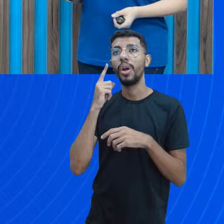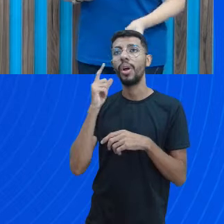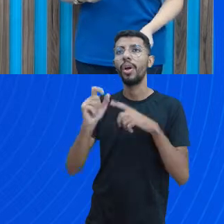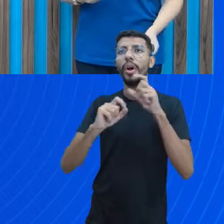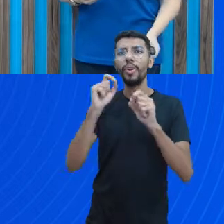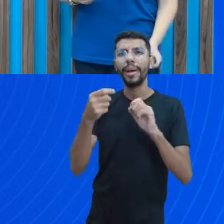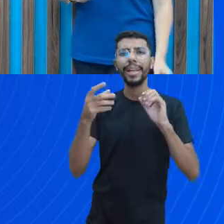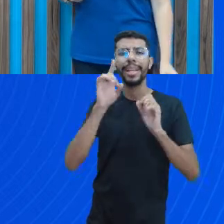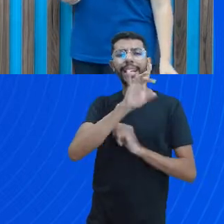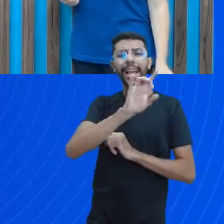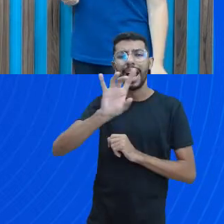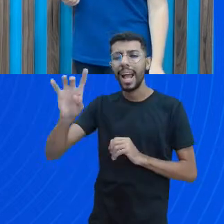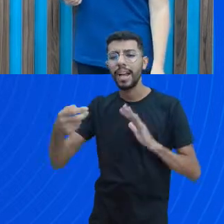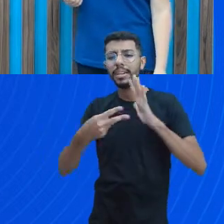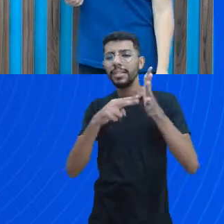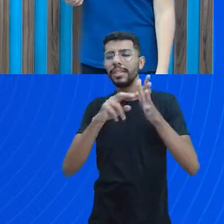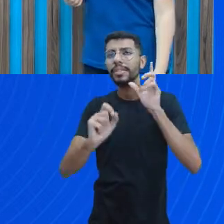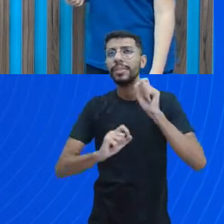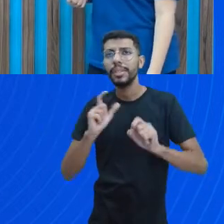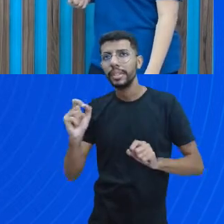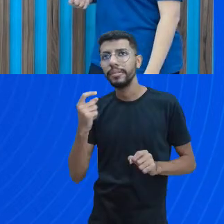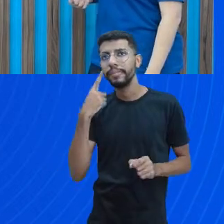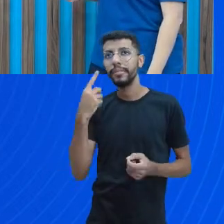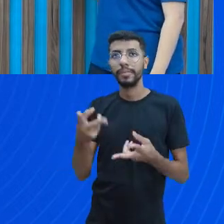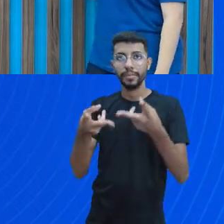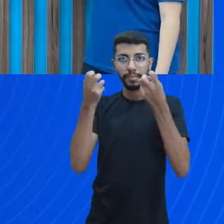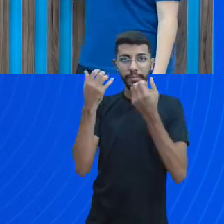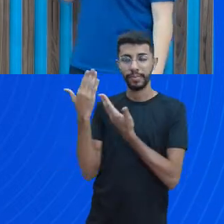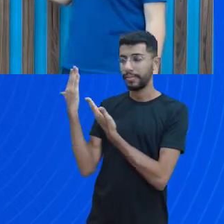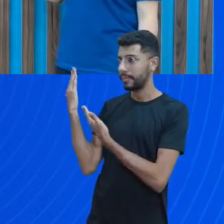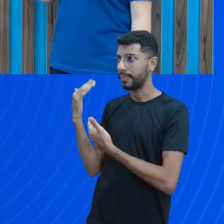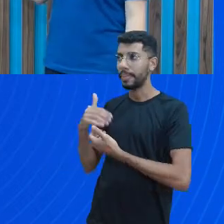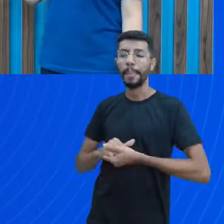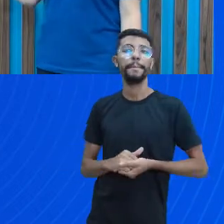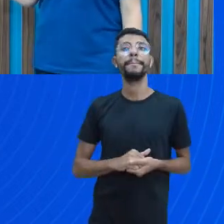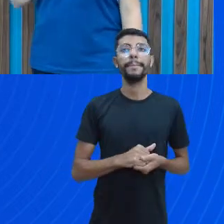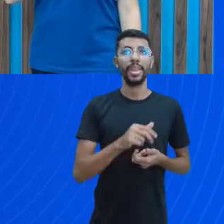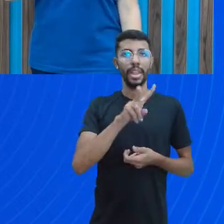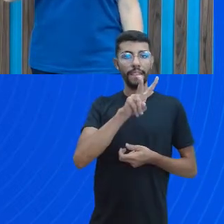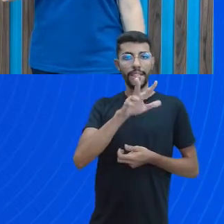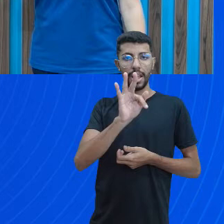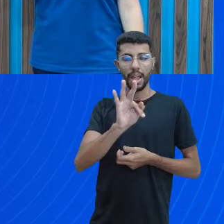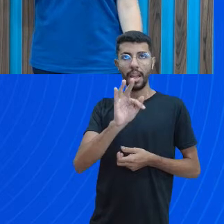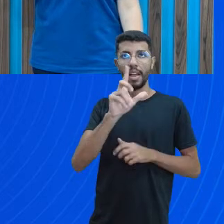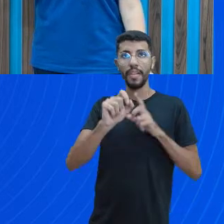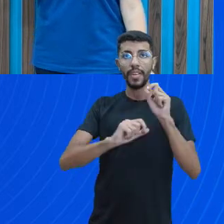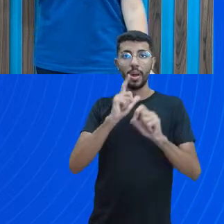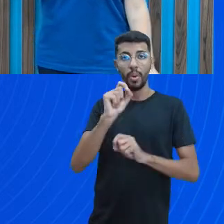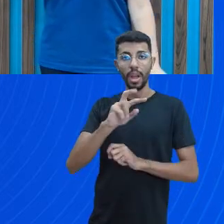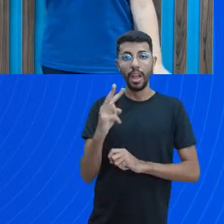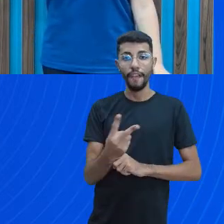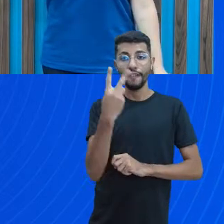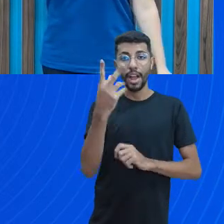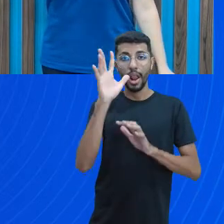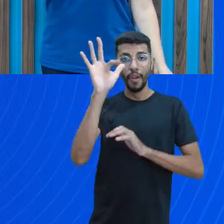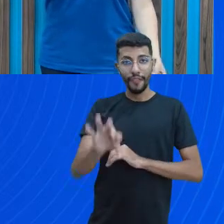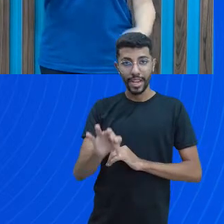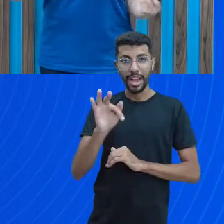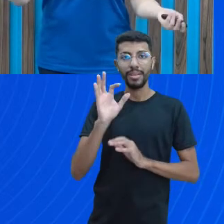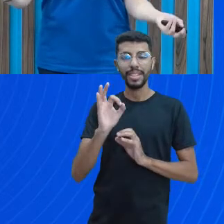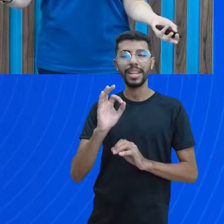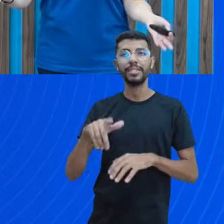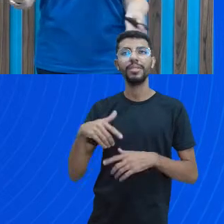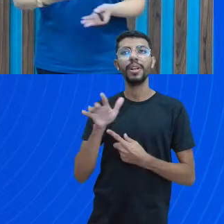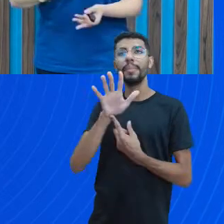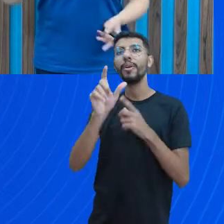termos significam, né? Então, vamos dar uma olhadinha aqui, ó. O VF, que é o valor final, ele vai dar para a gente qual